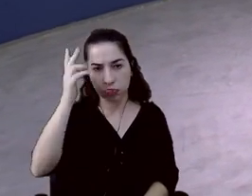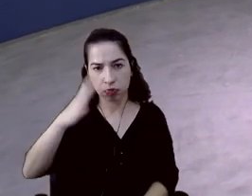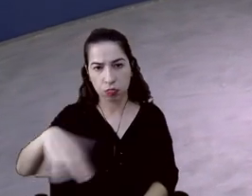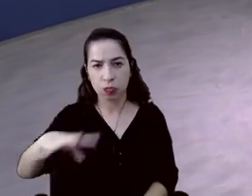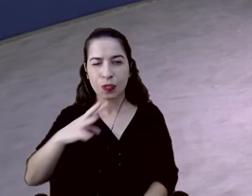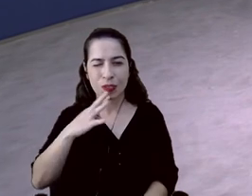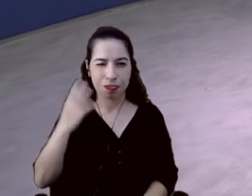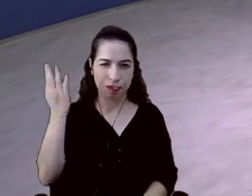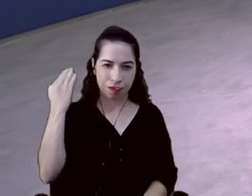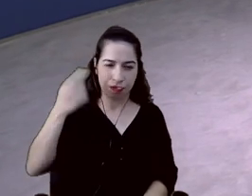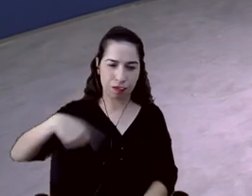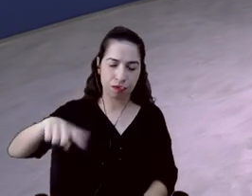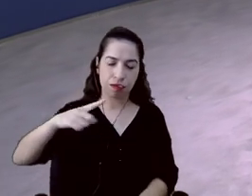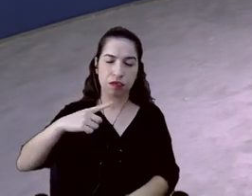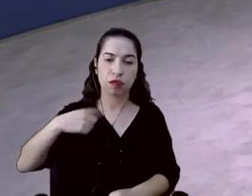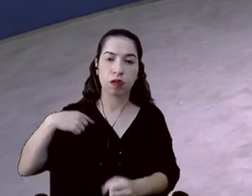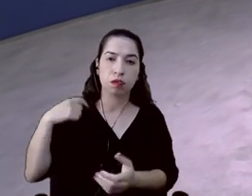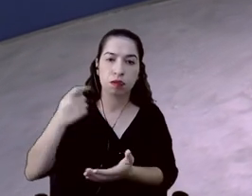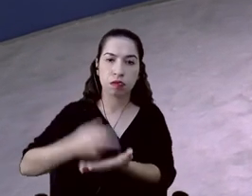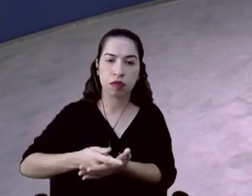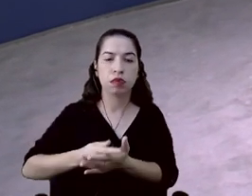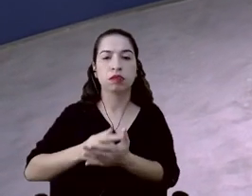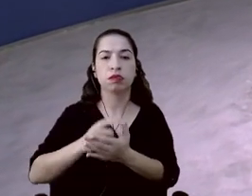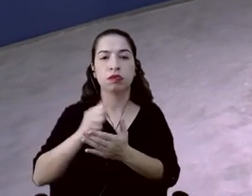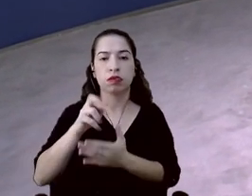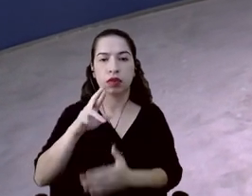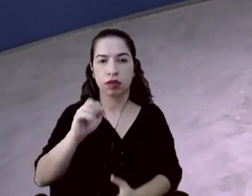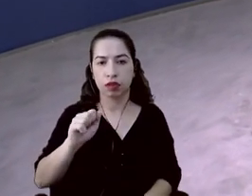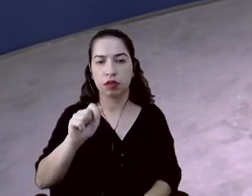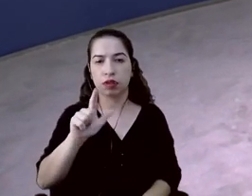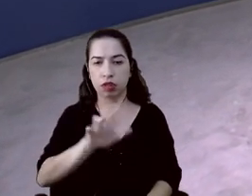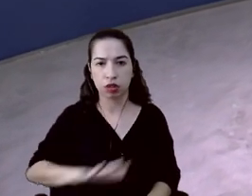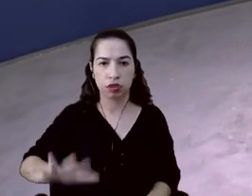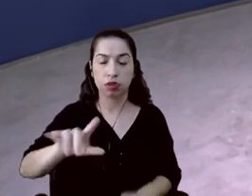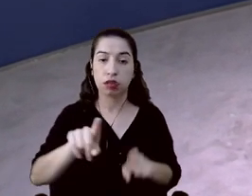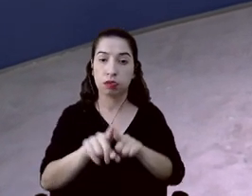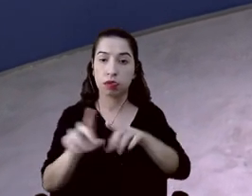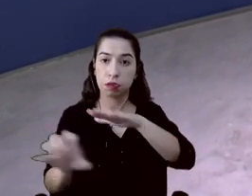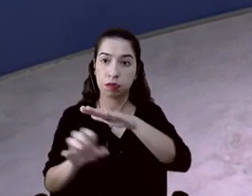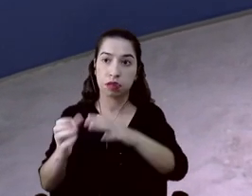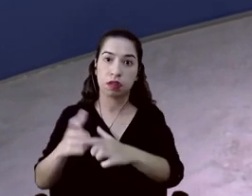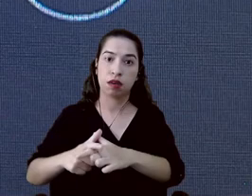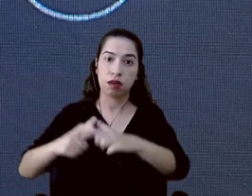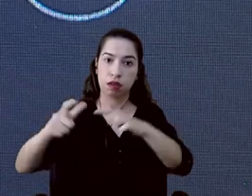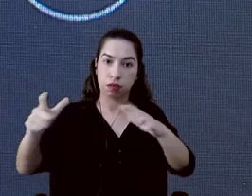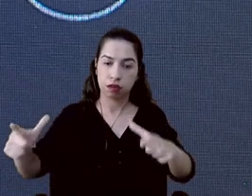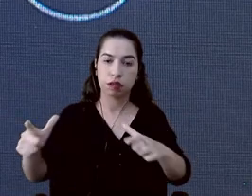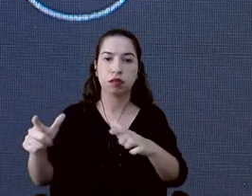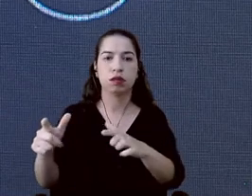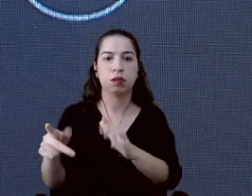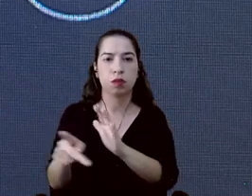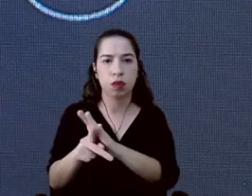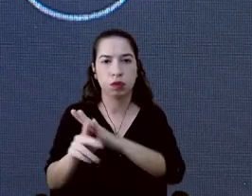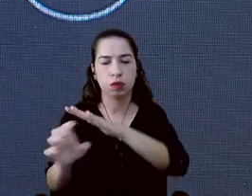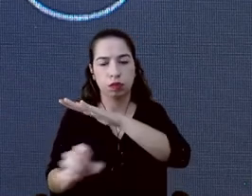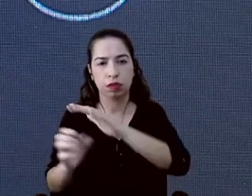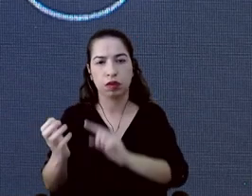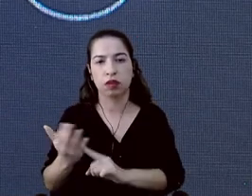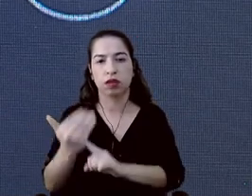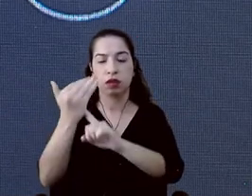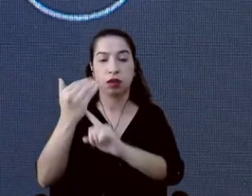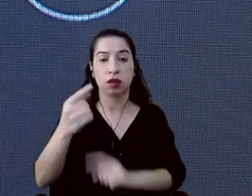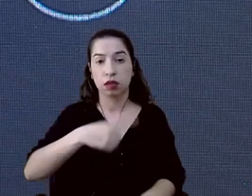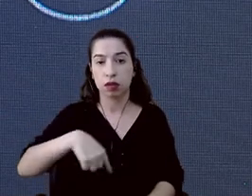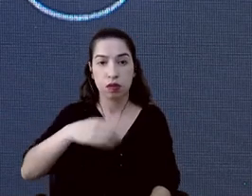nós fazemos pagamentos na América Latina para Grandes Empresas Grandes até Company a gente fala somos o melhor parceiro